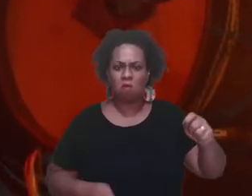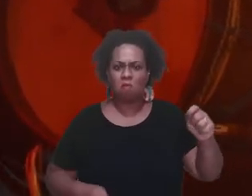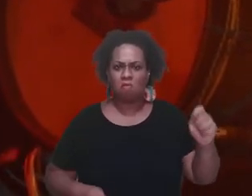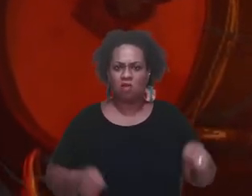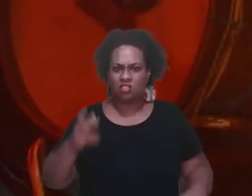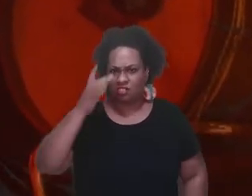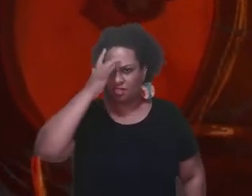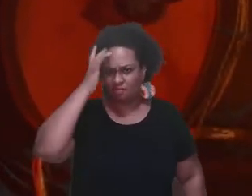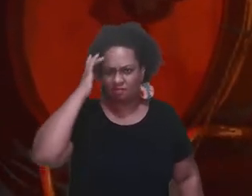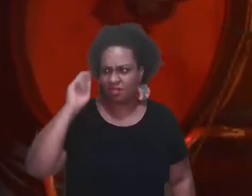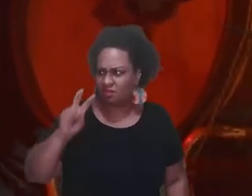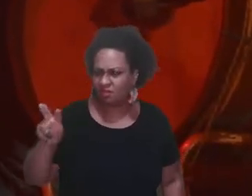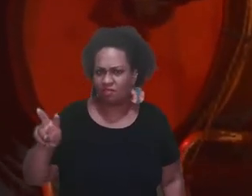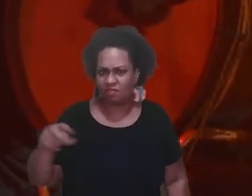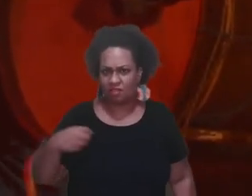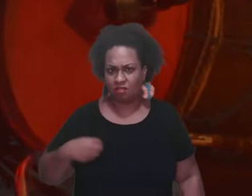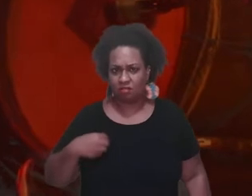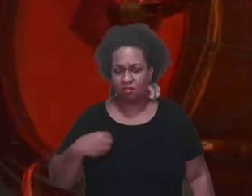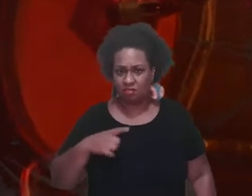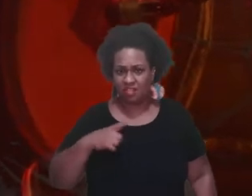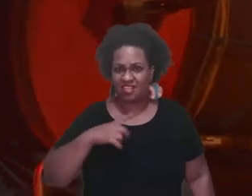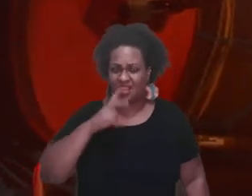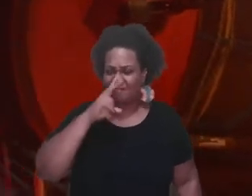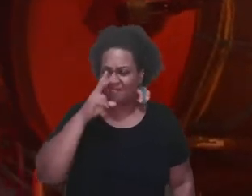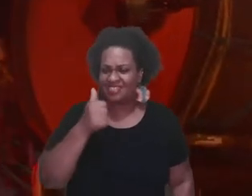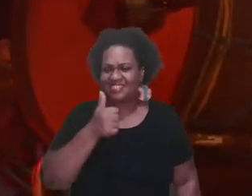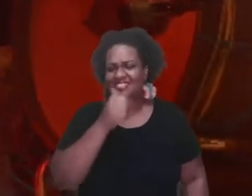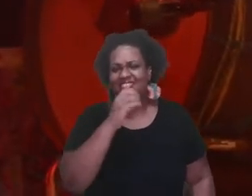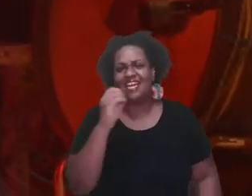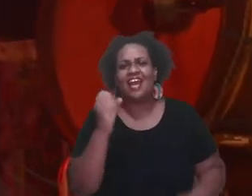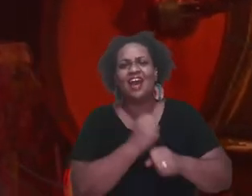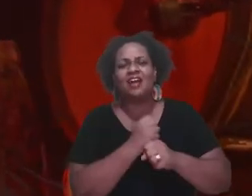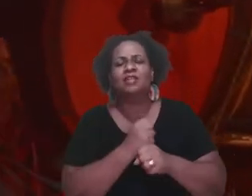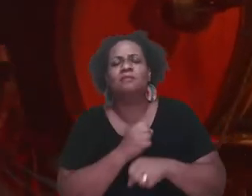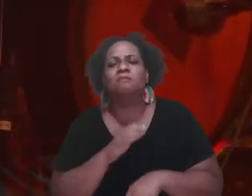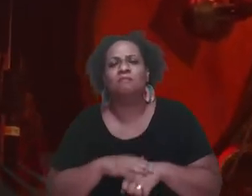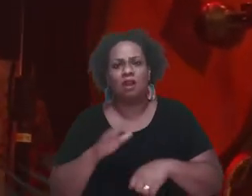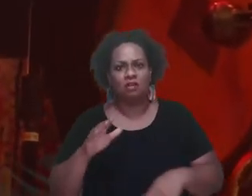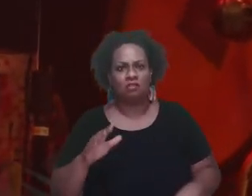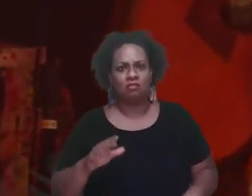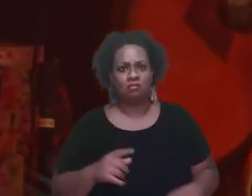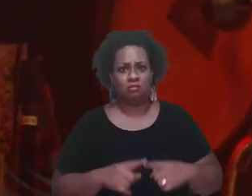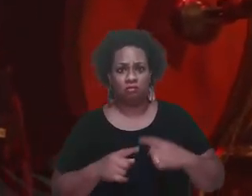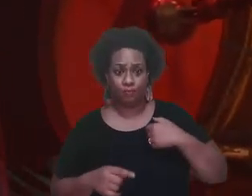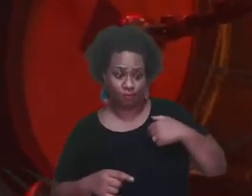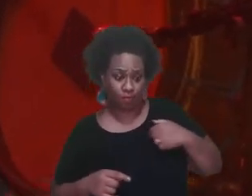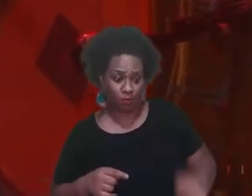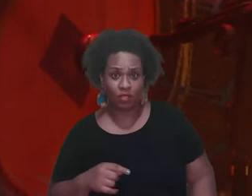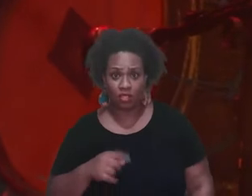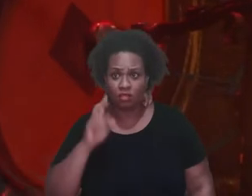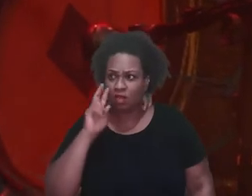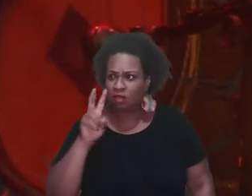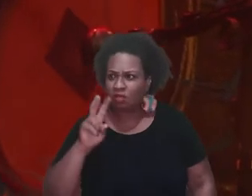aqui eu já ouvi muita gente dizer que é mentira não ela tem muito mais de 100 anos tem é o que eu